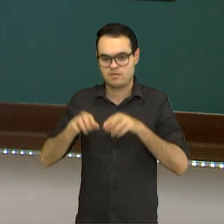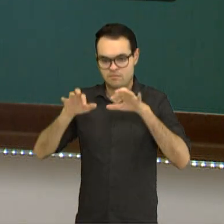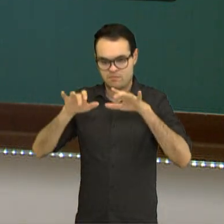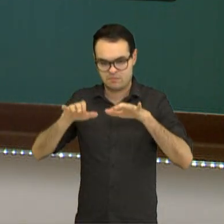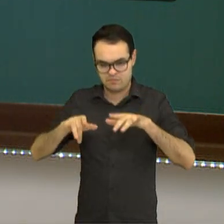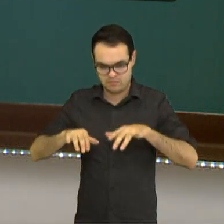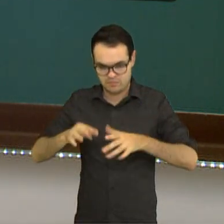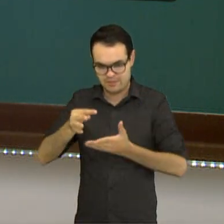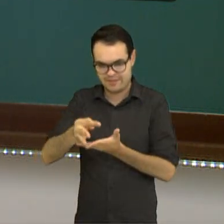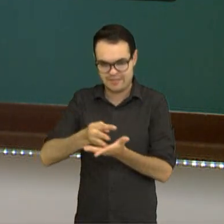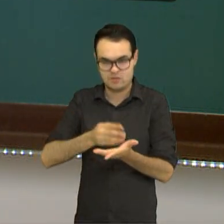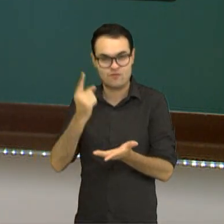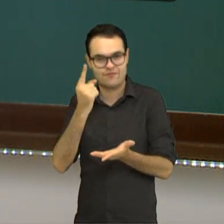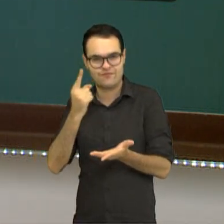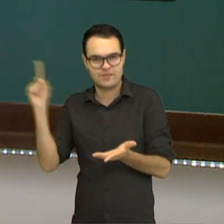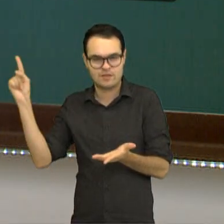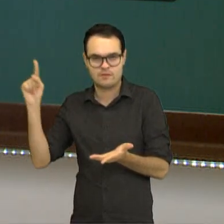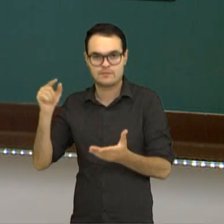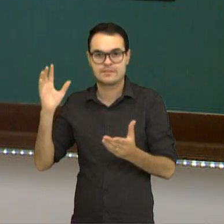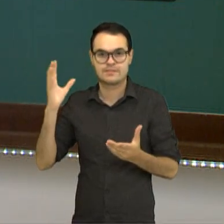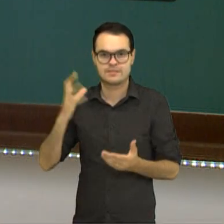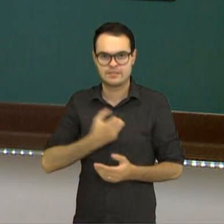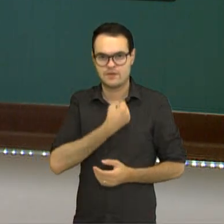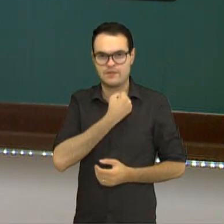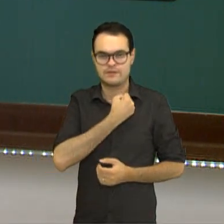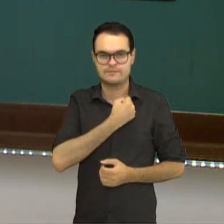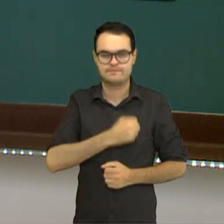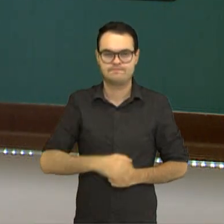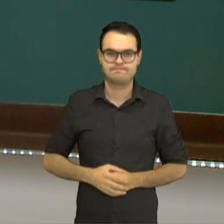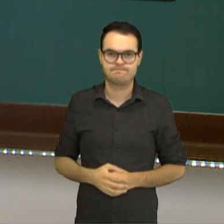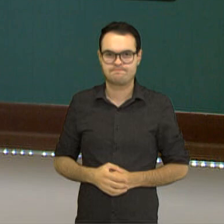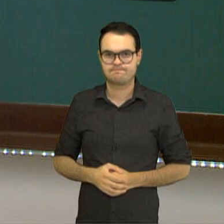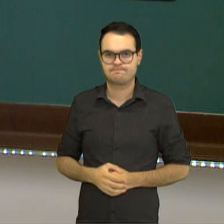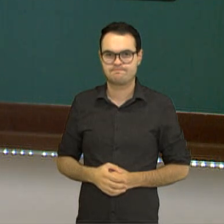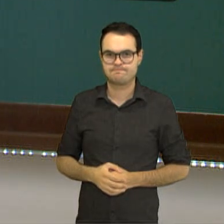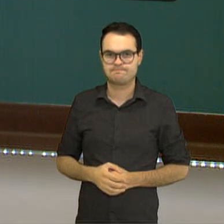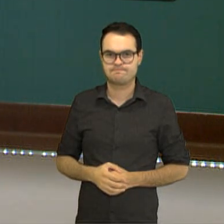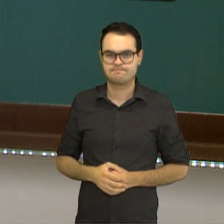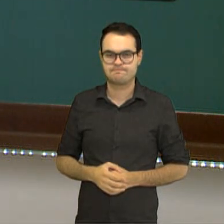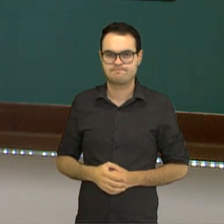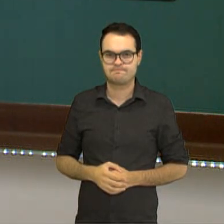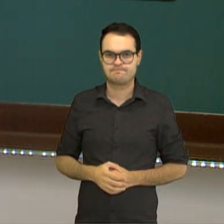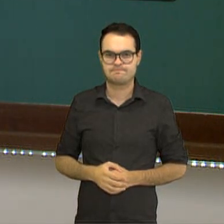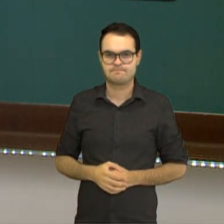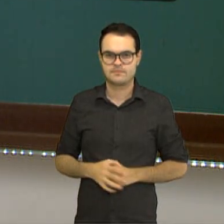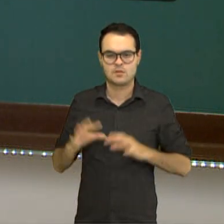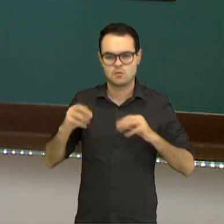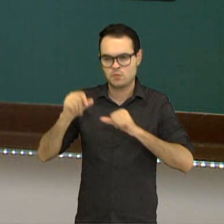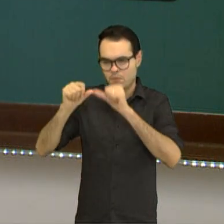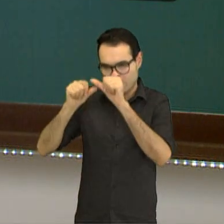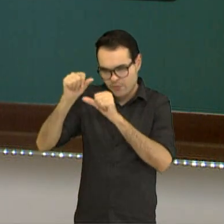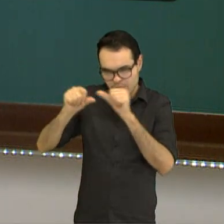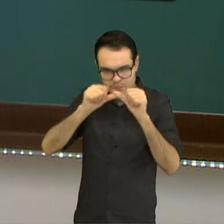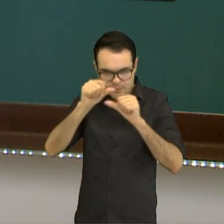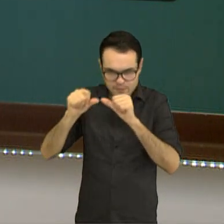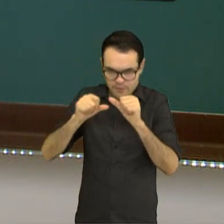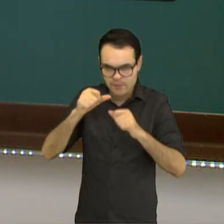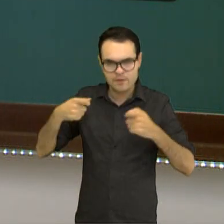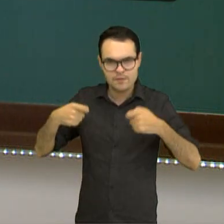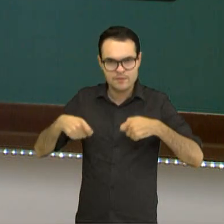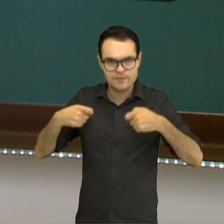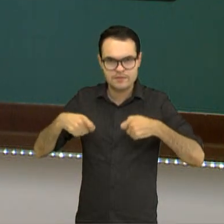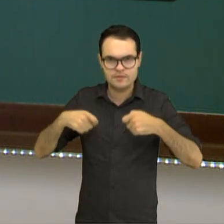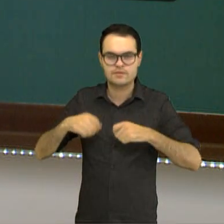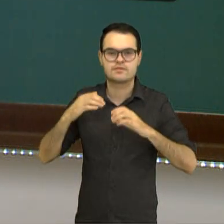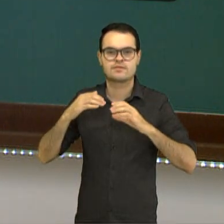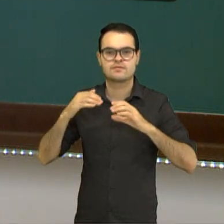final, né, do texto. With all the modifications you think are necessary, com todas as modificações que você acha necessária,